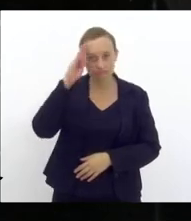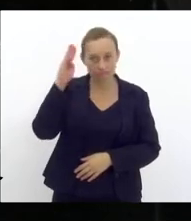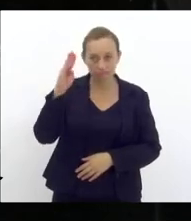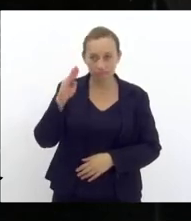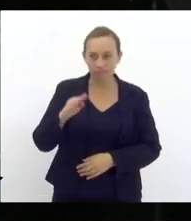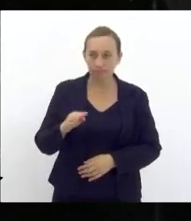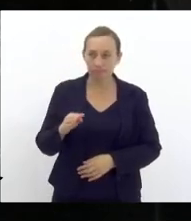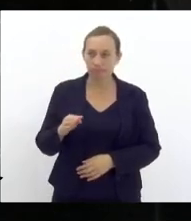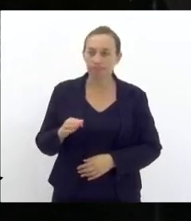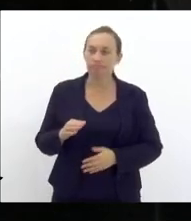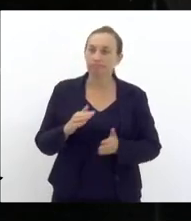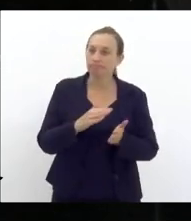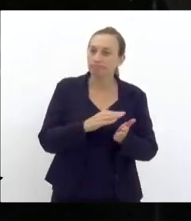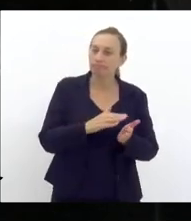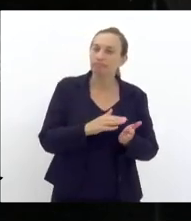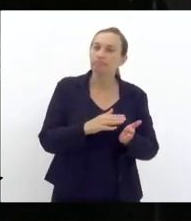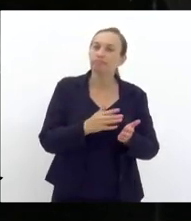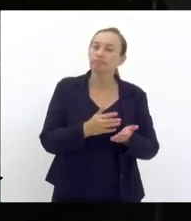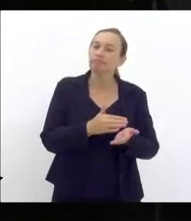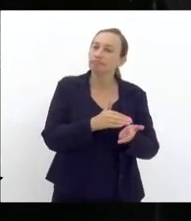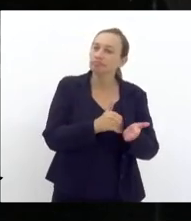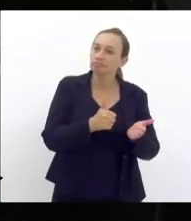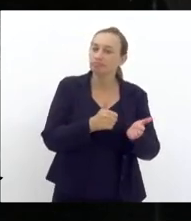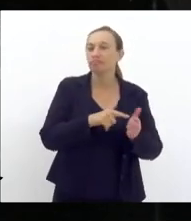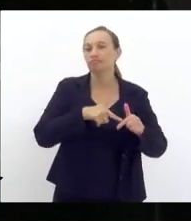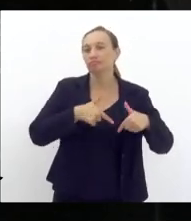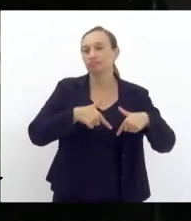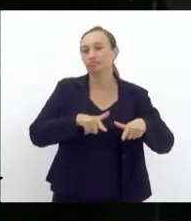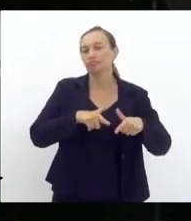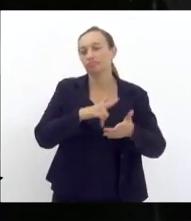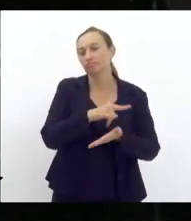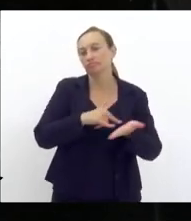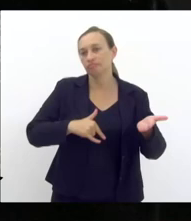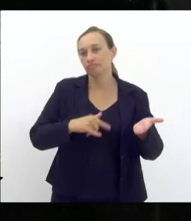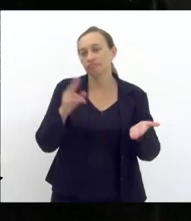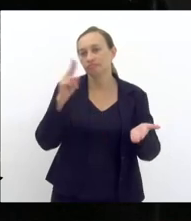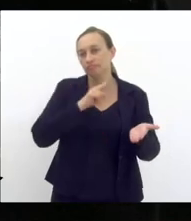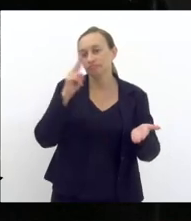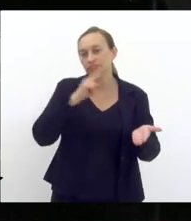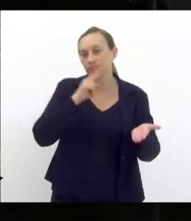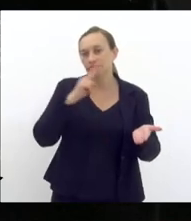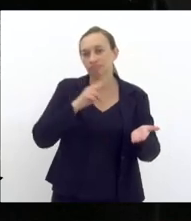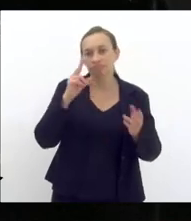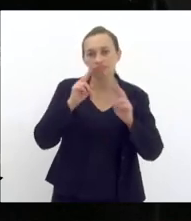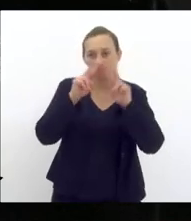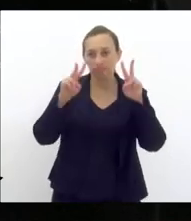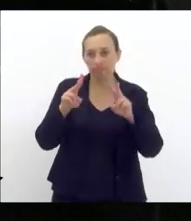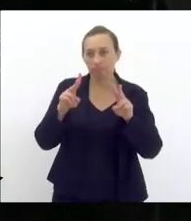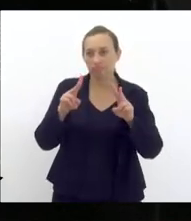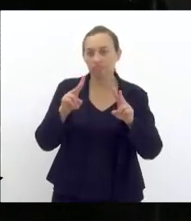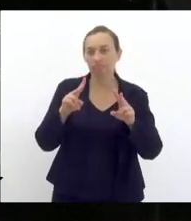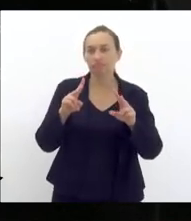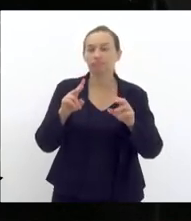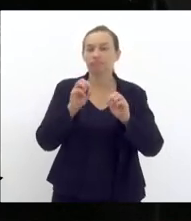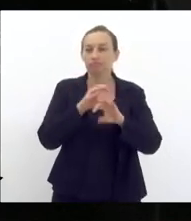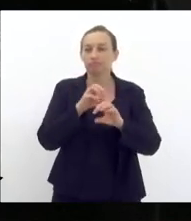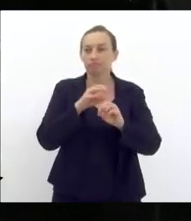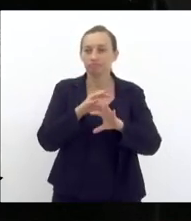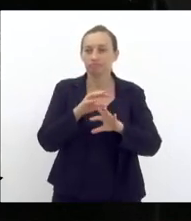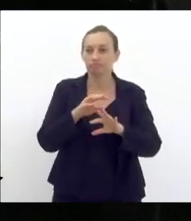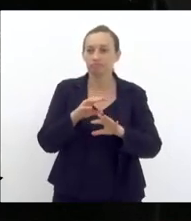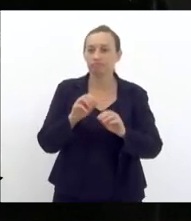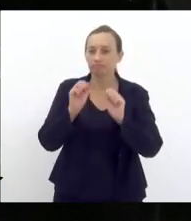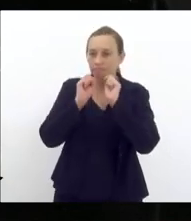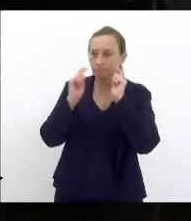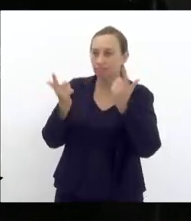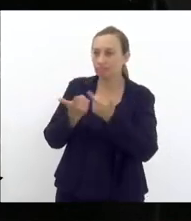o desarquivamento desse projeto é urgente e os olhos da educação estão sobre essa casa não